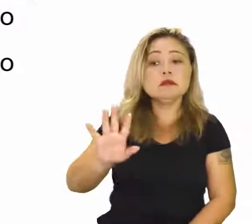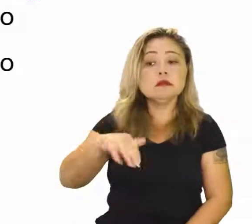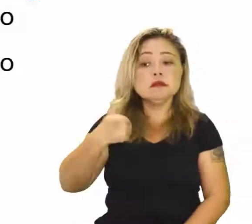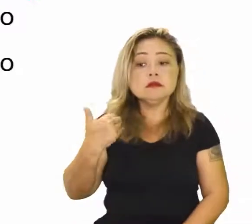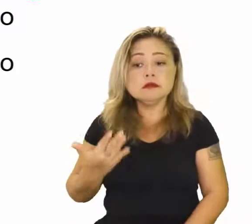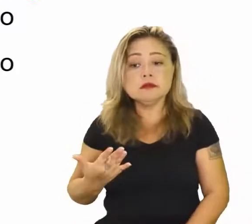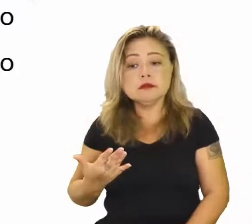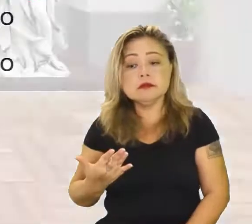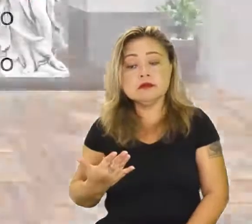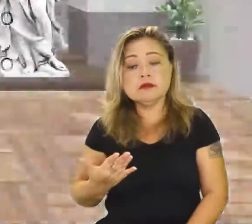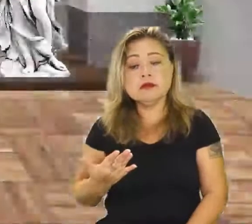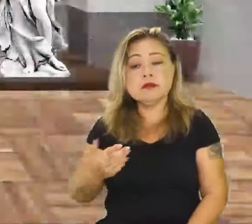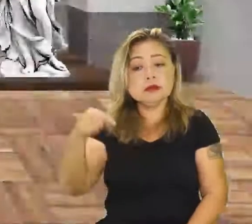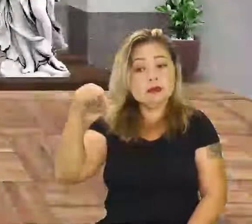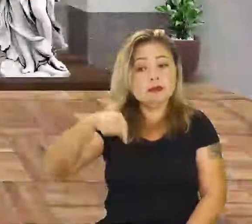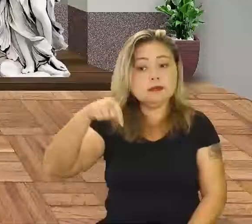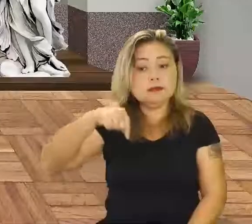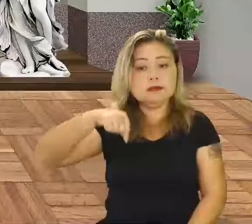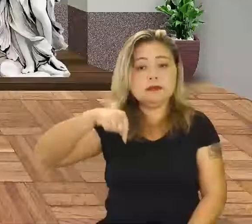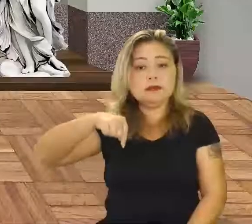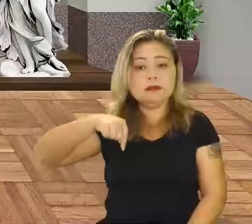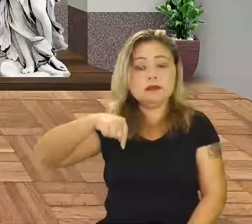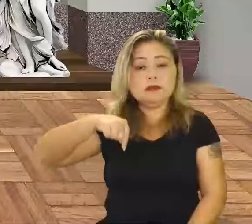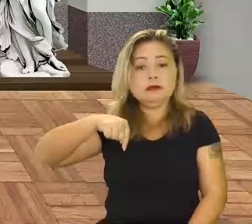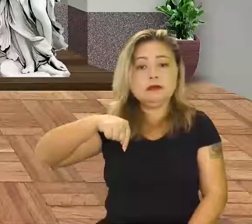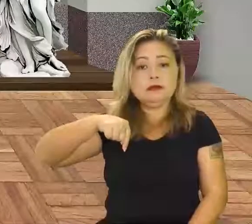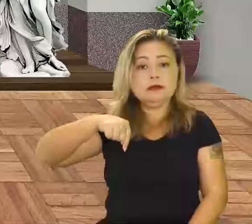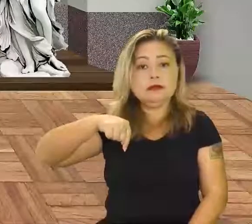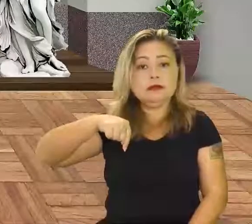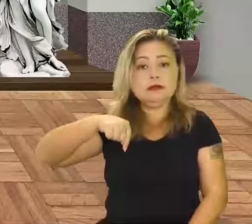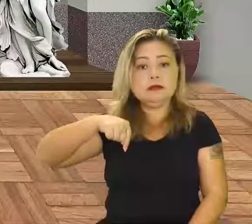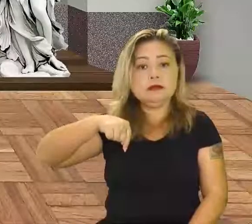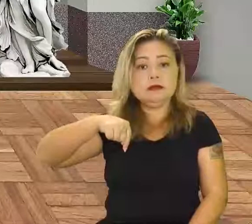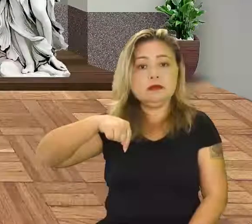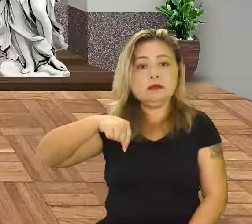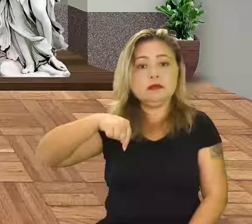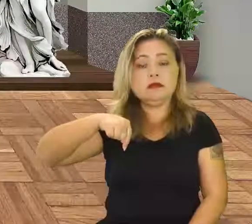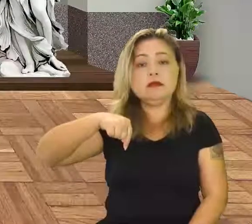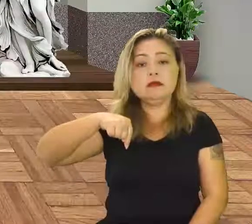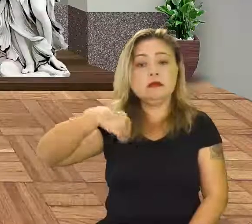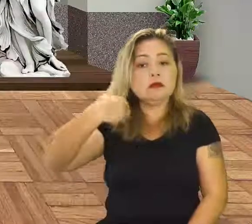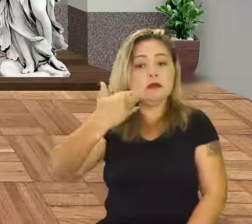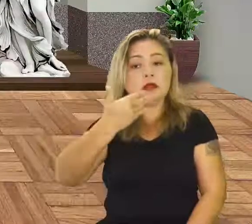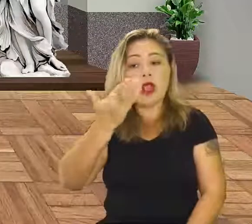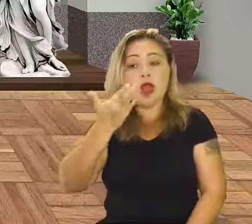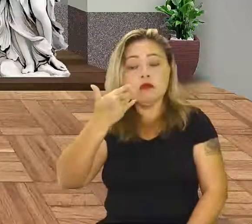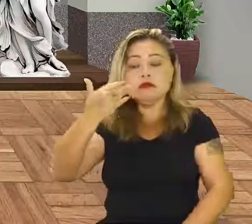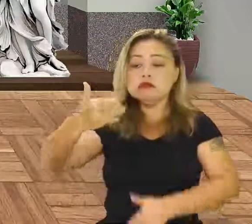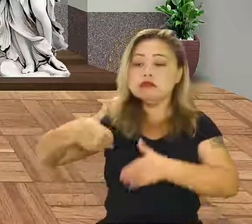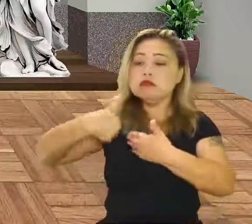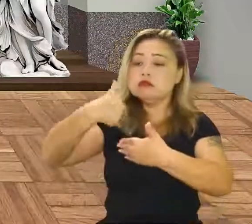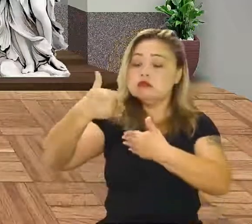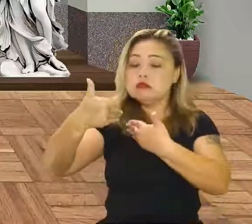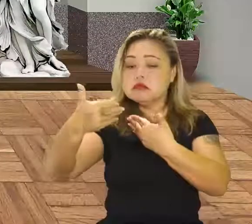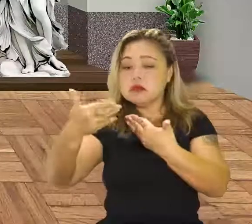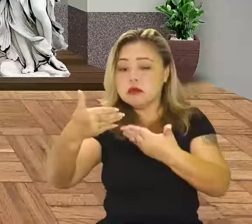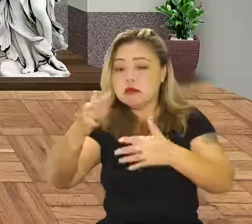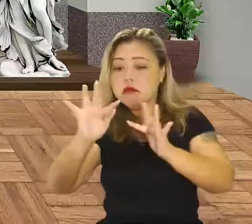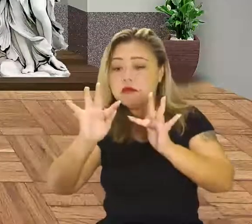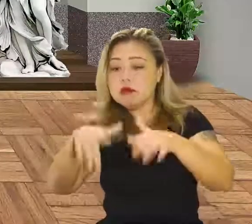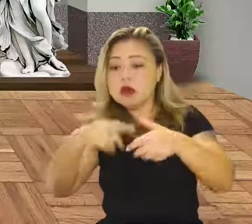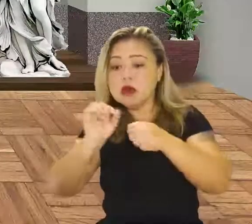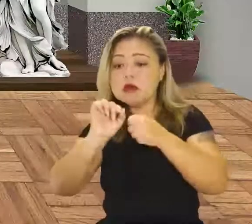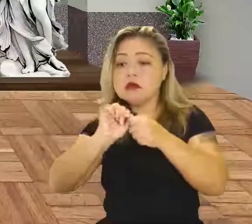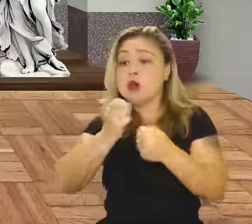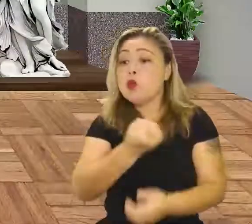Então, aqui nós olharmos esse desfecho que se deu à Segunda Guerra Mundial, essa quantidade